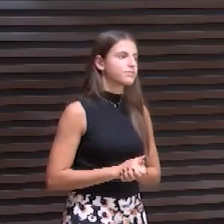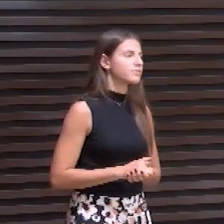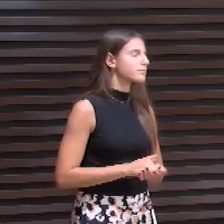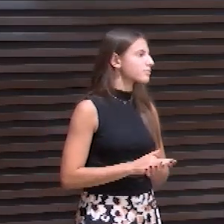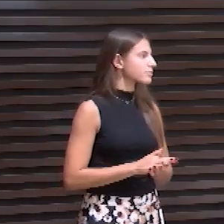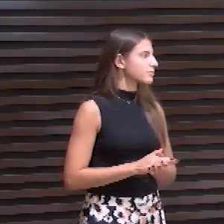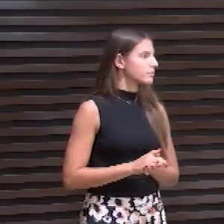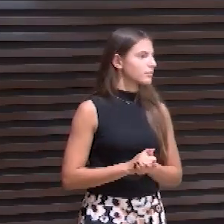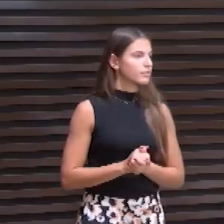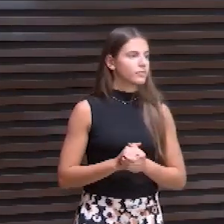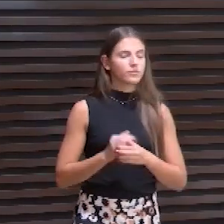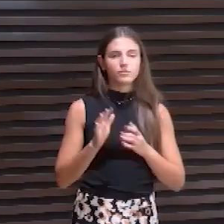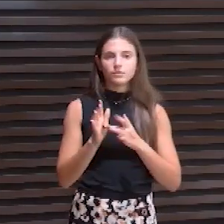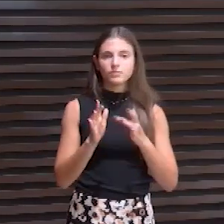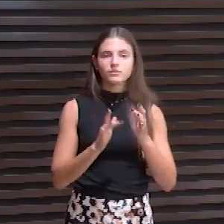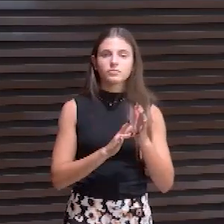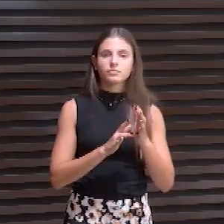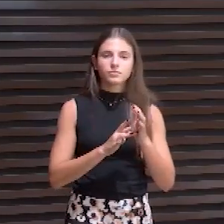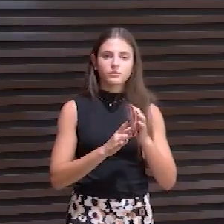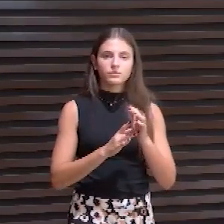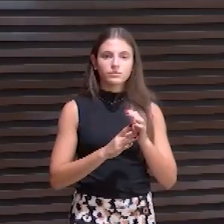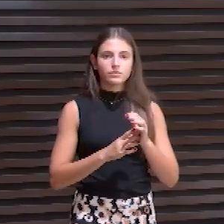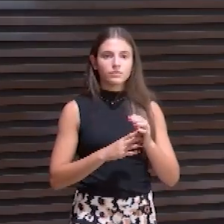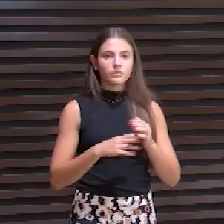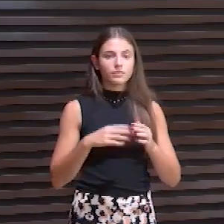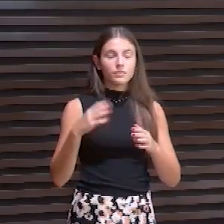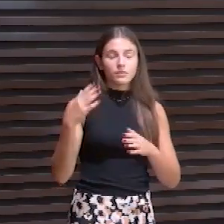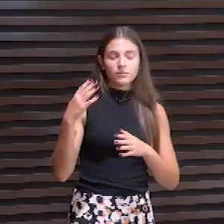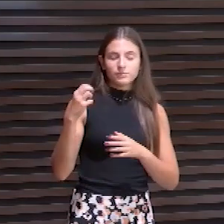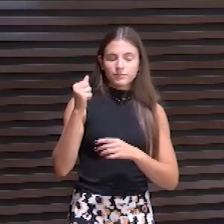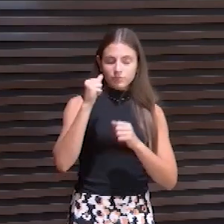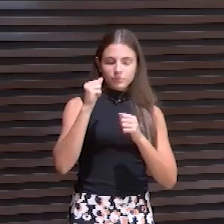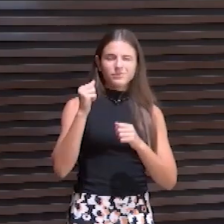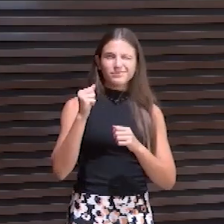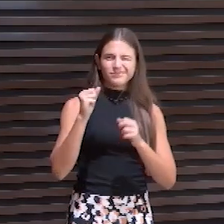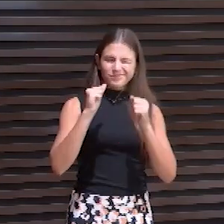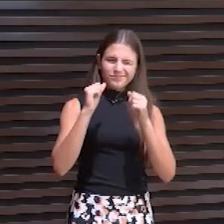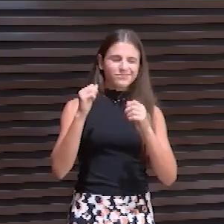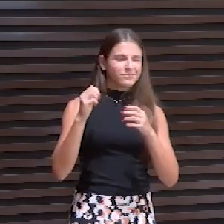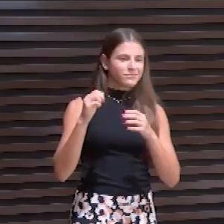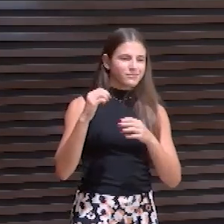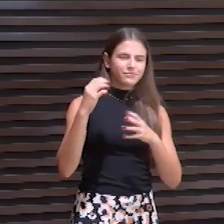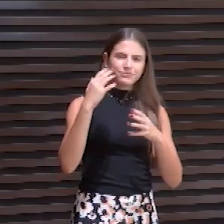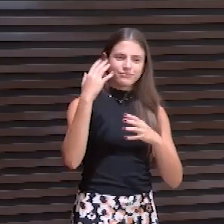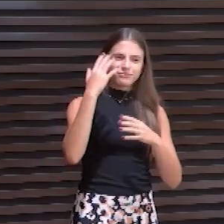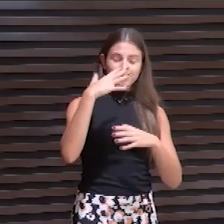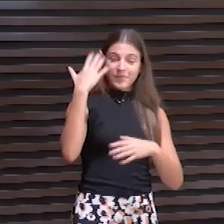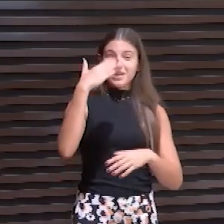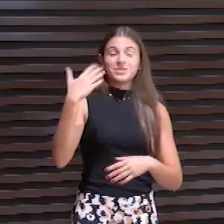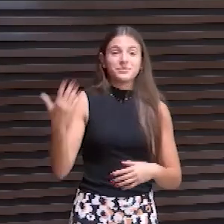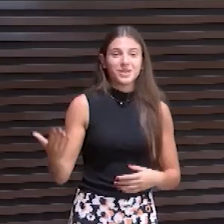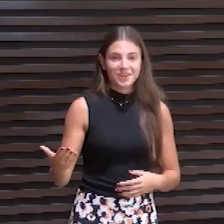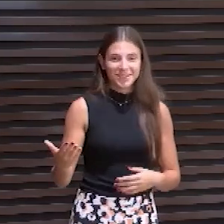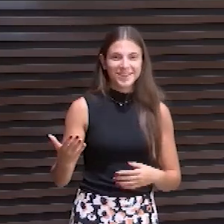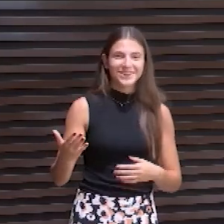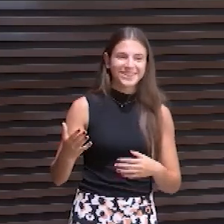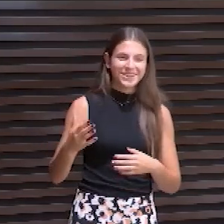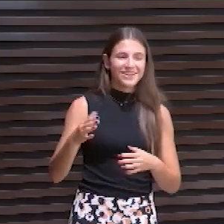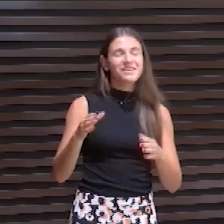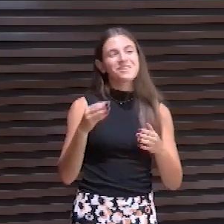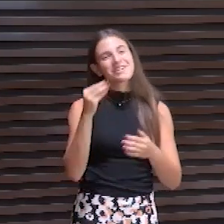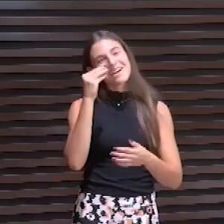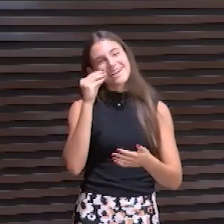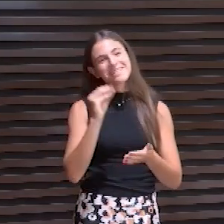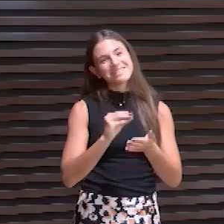ele diz que Jesus ficou admirado com a incredulidade deles. Olha isso. Jesus ficou admirado com a